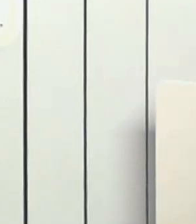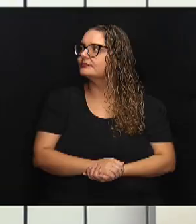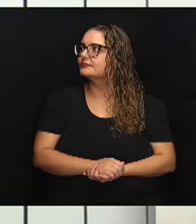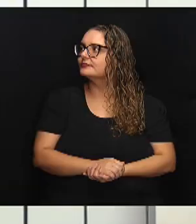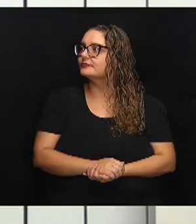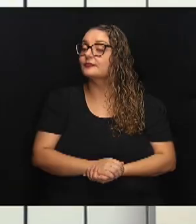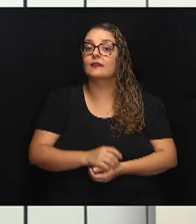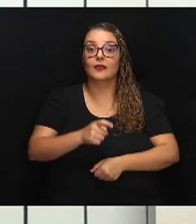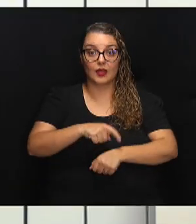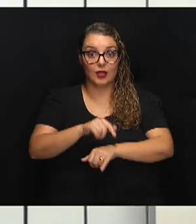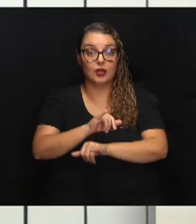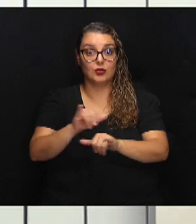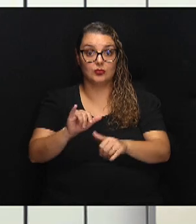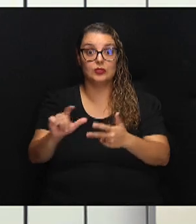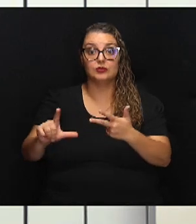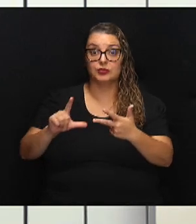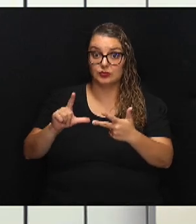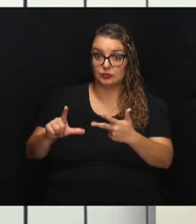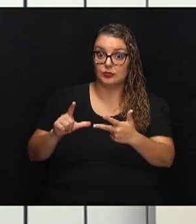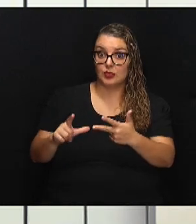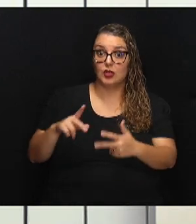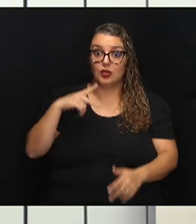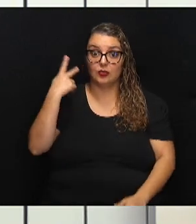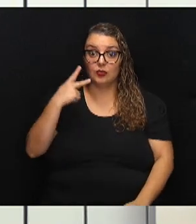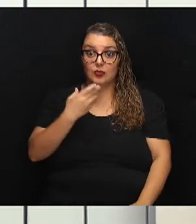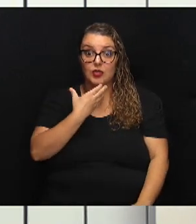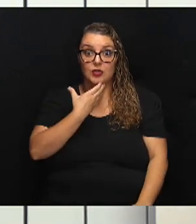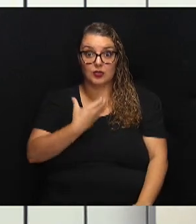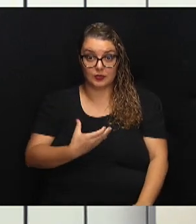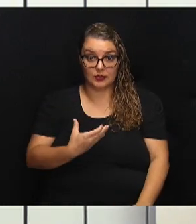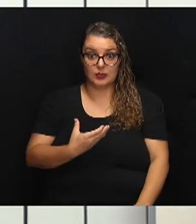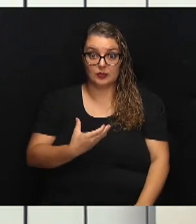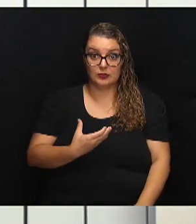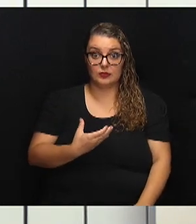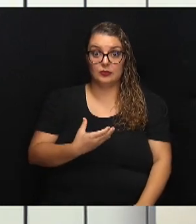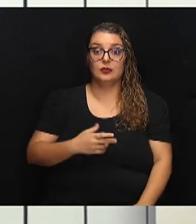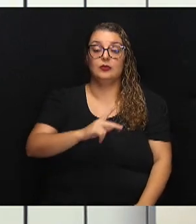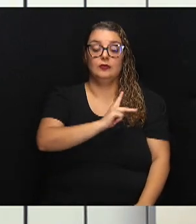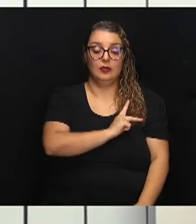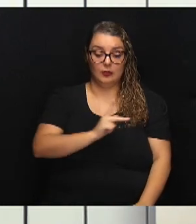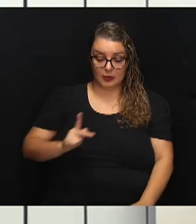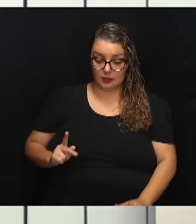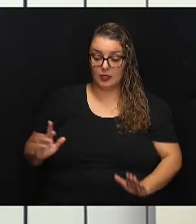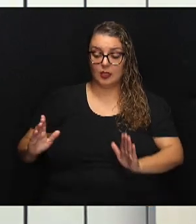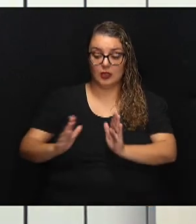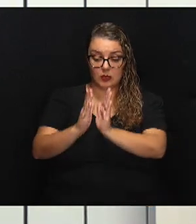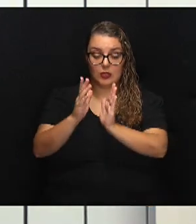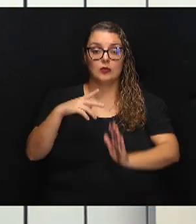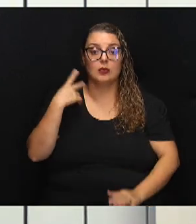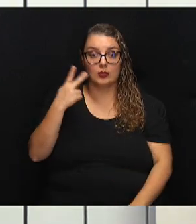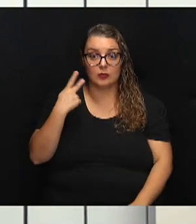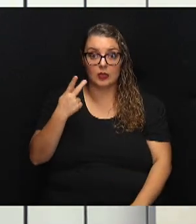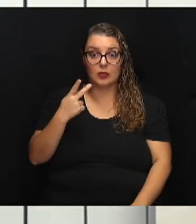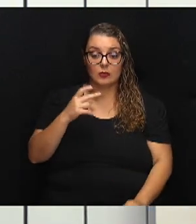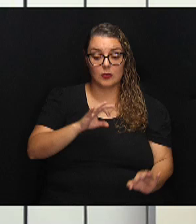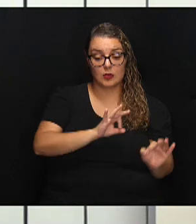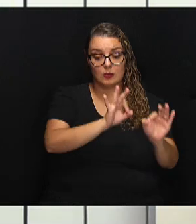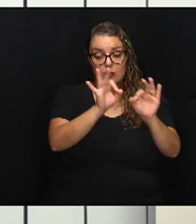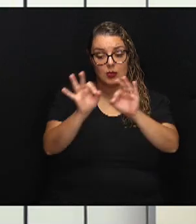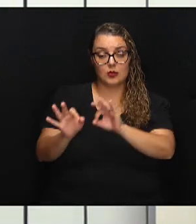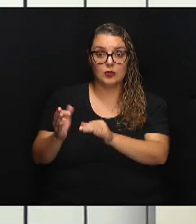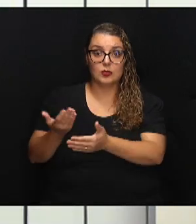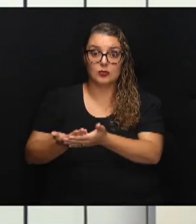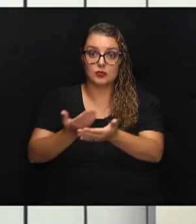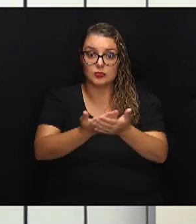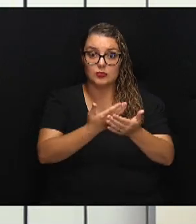Hora das notícias do Legislativo. O vereador Carmo Luiz vai presidir a frente parlamentar para acompanhar estudos